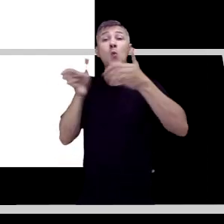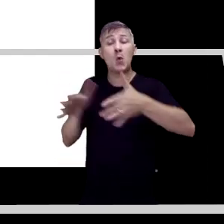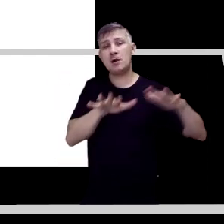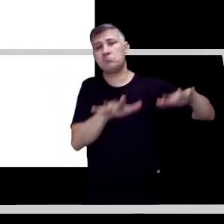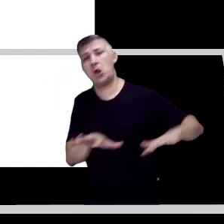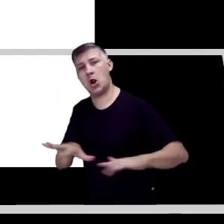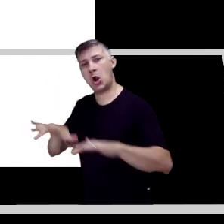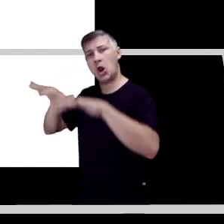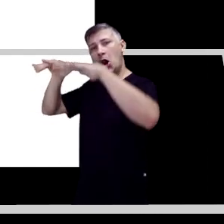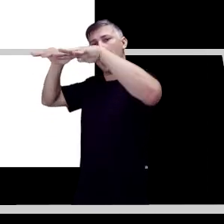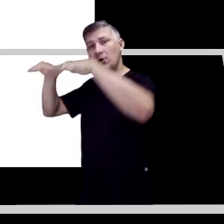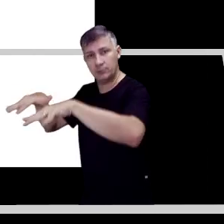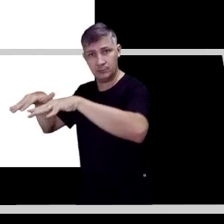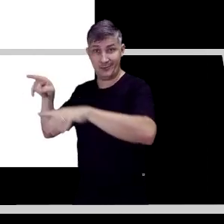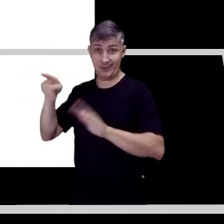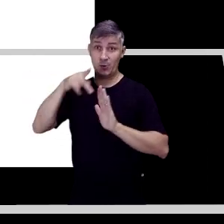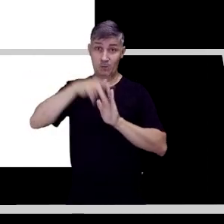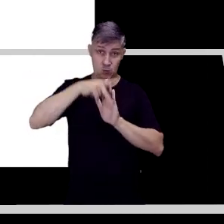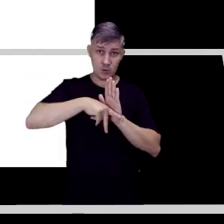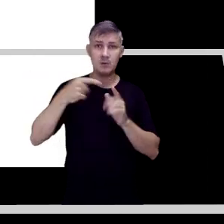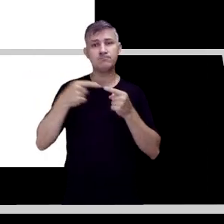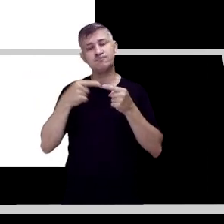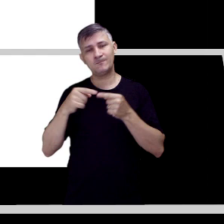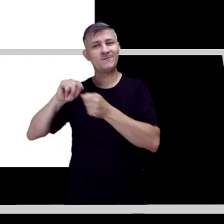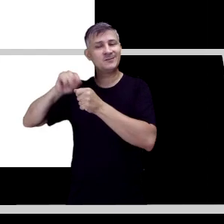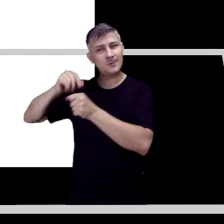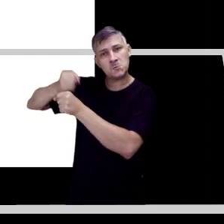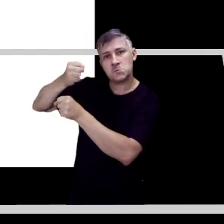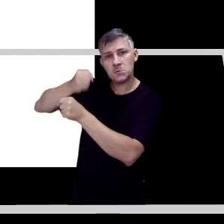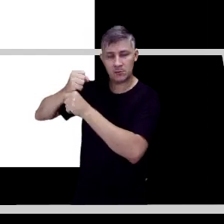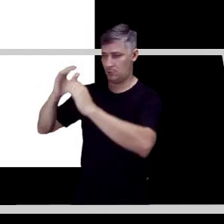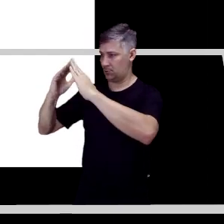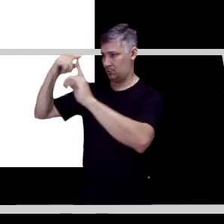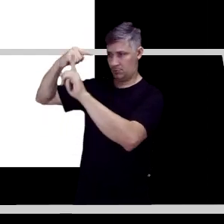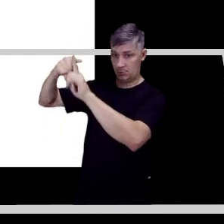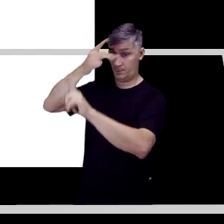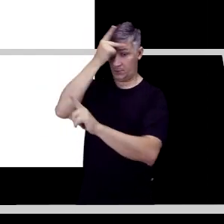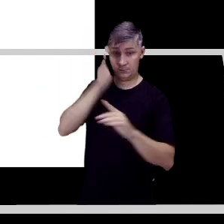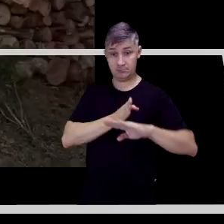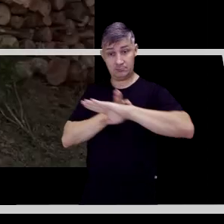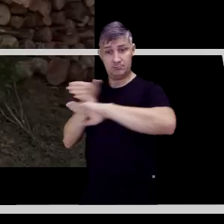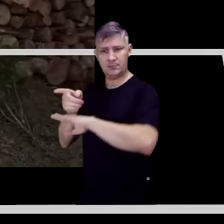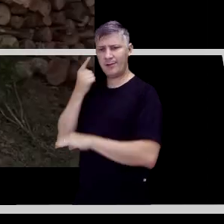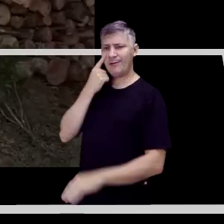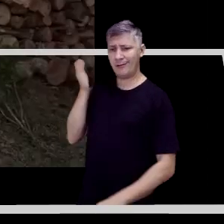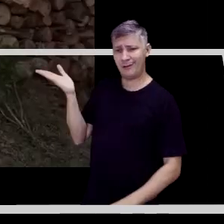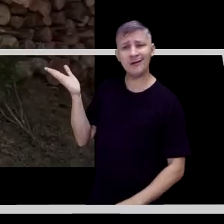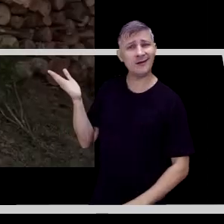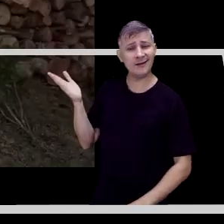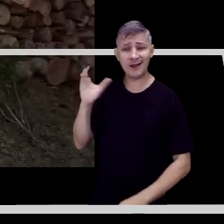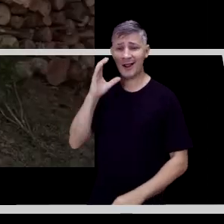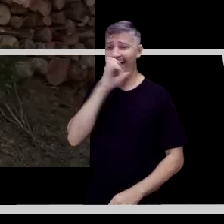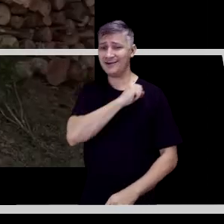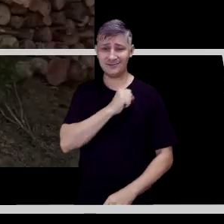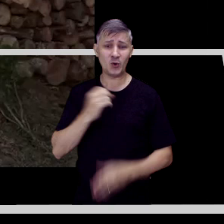existia um local de culto lá, e como parte do projeto, então, se faz essa capela para receber essas pessoas. Aqui